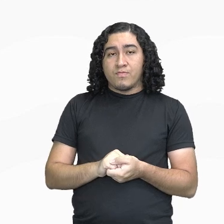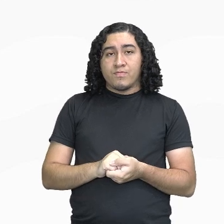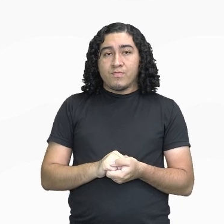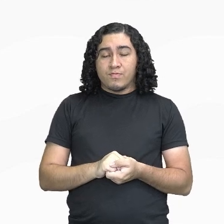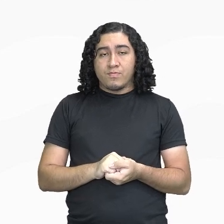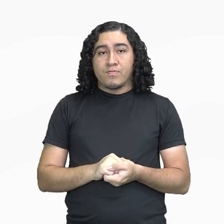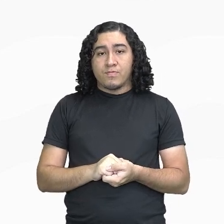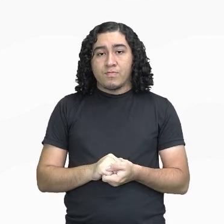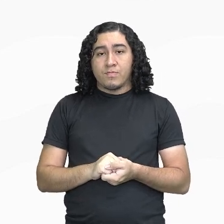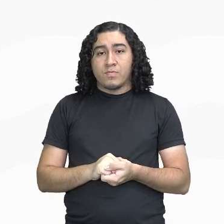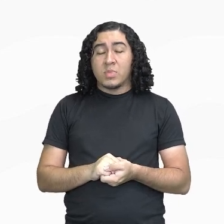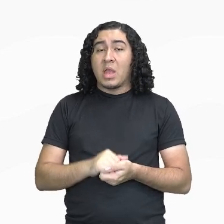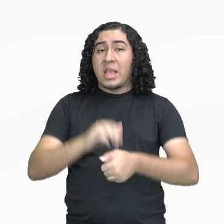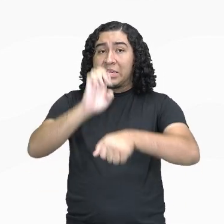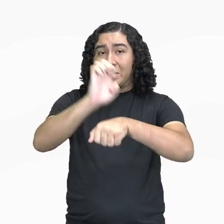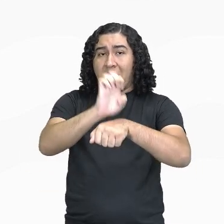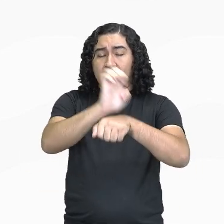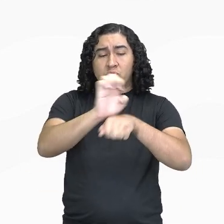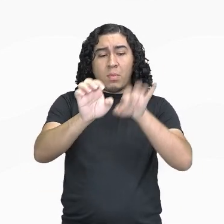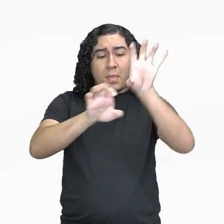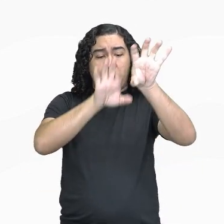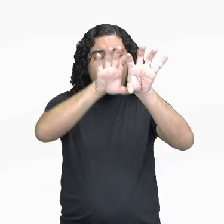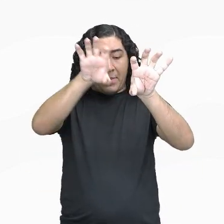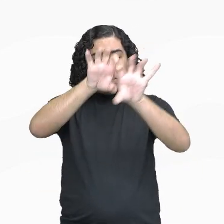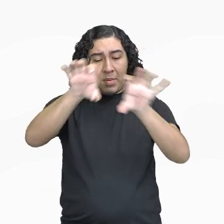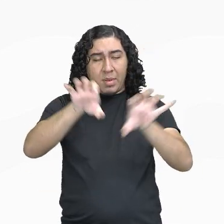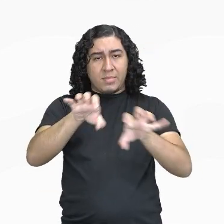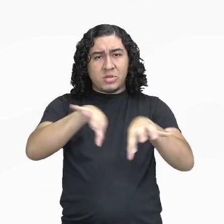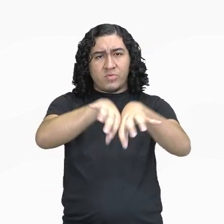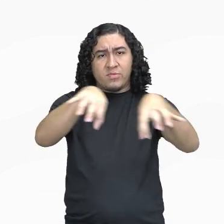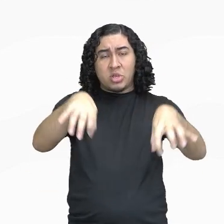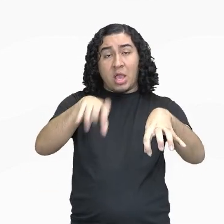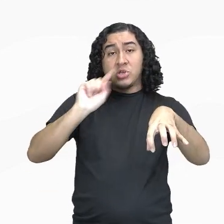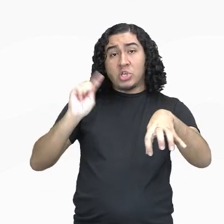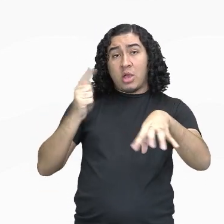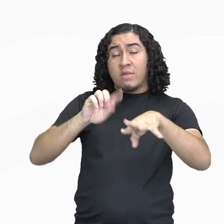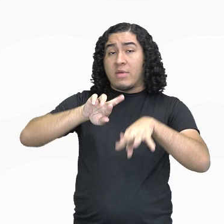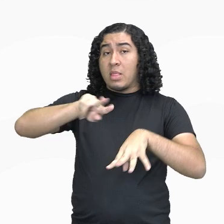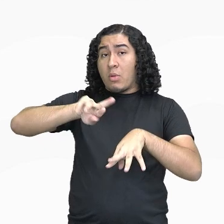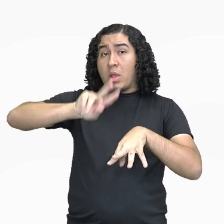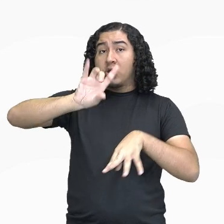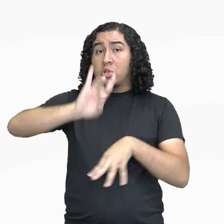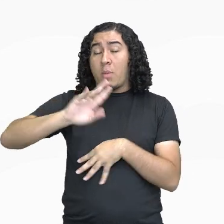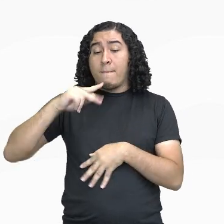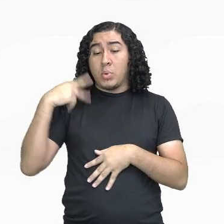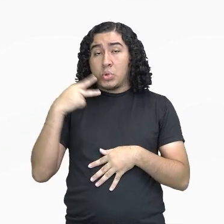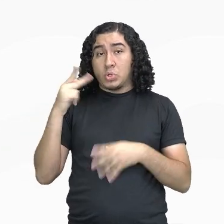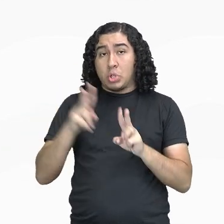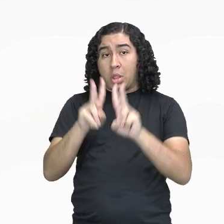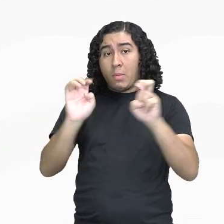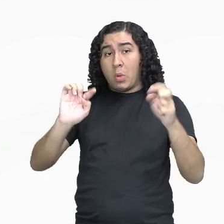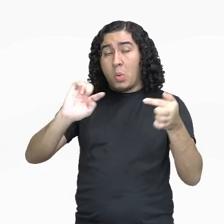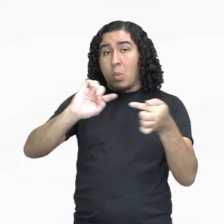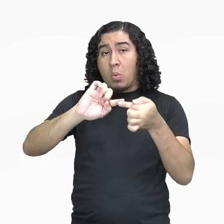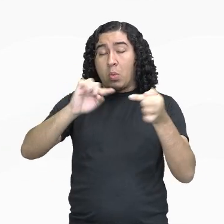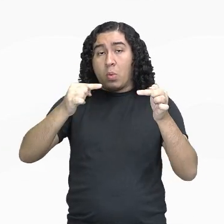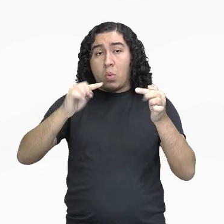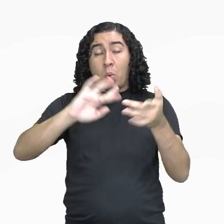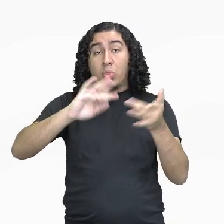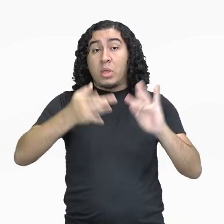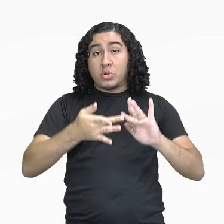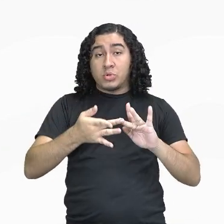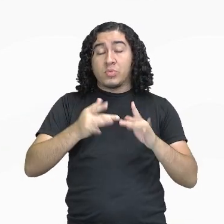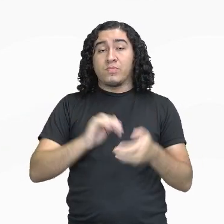divisão geográfica, mas a questões comuns socioeconômicas. Por isso que não vai abranger ali só o bioma Amazônia, ela